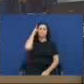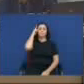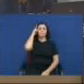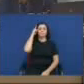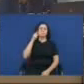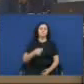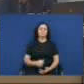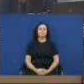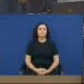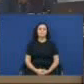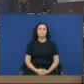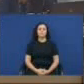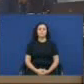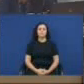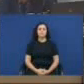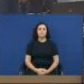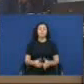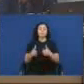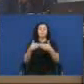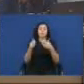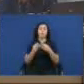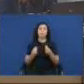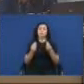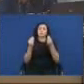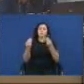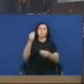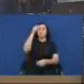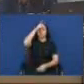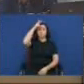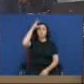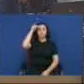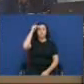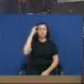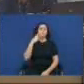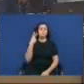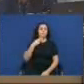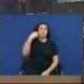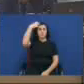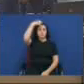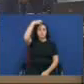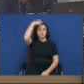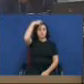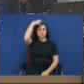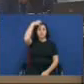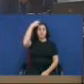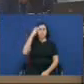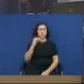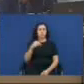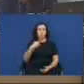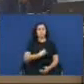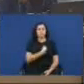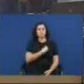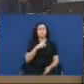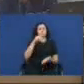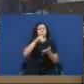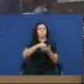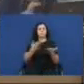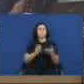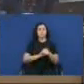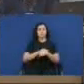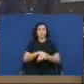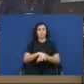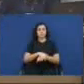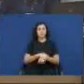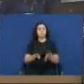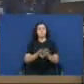expediente. O requerimento será encaminhado ao Executivo. Pela ordem, vereador Darcy Reis. Senhor presidente, não se parte, só para registrar também a presença no